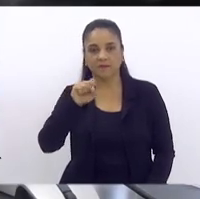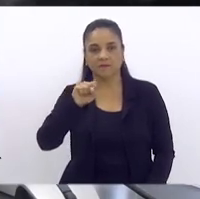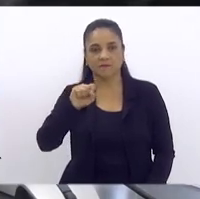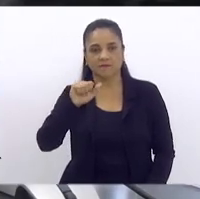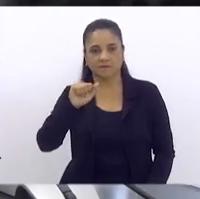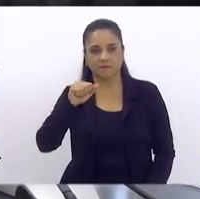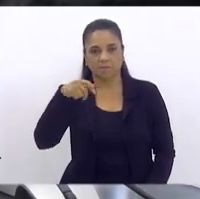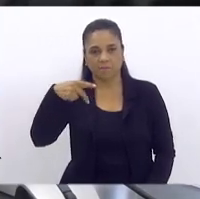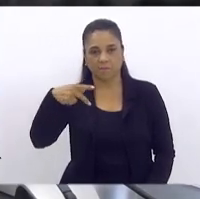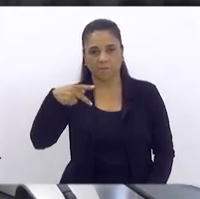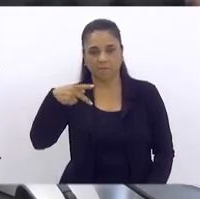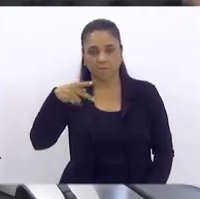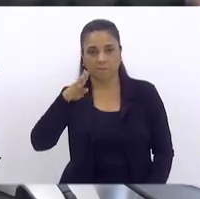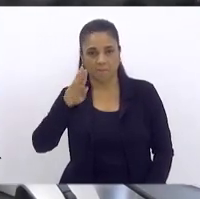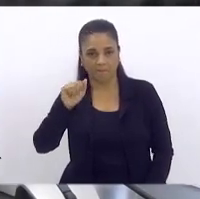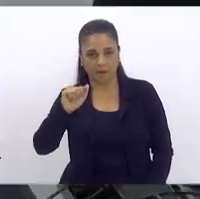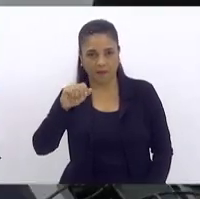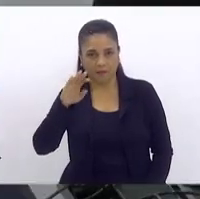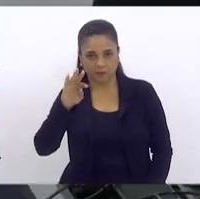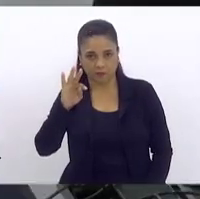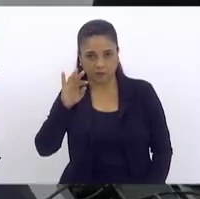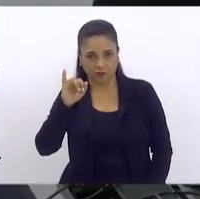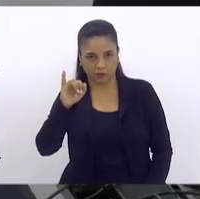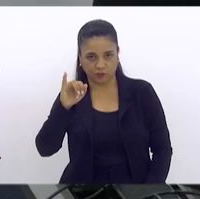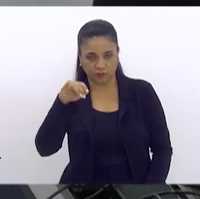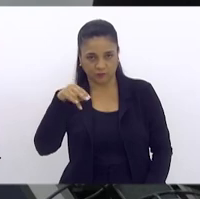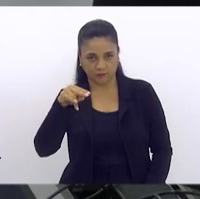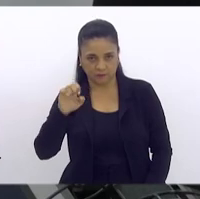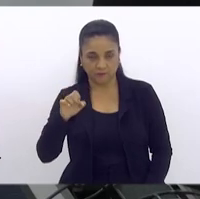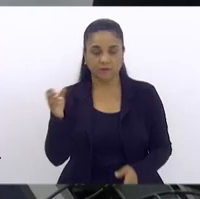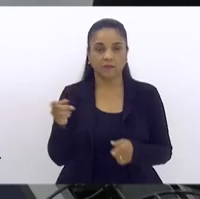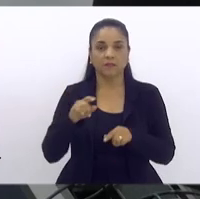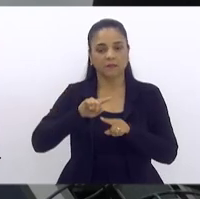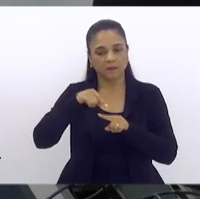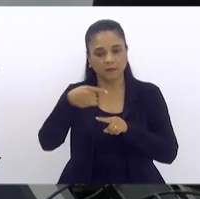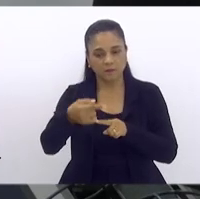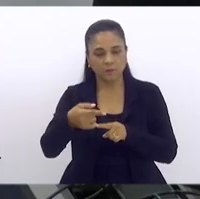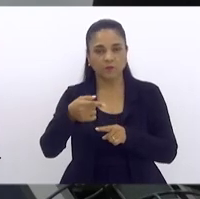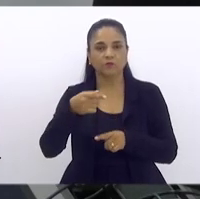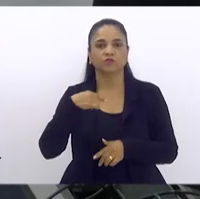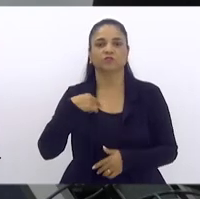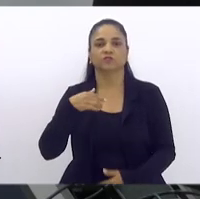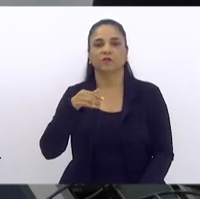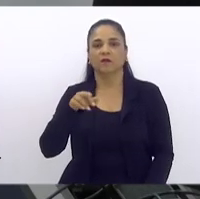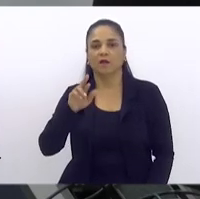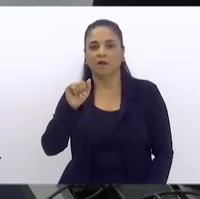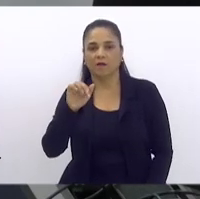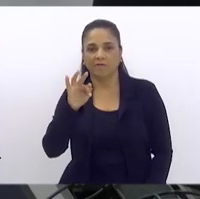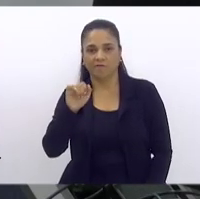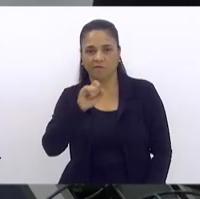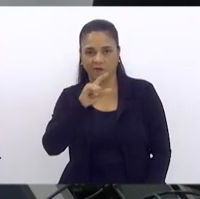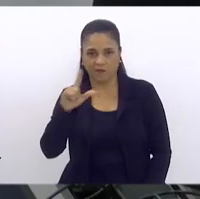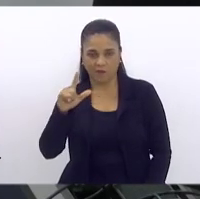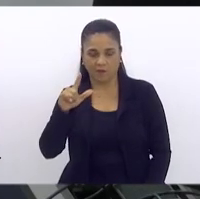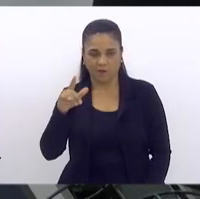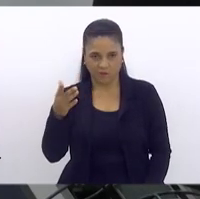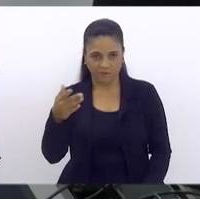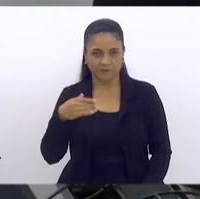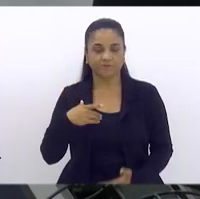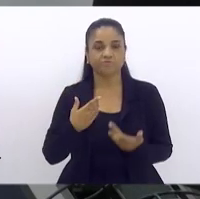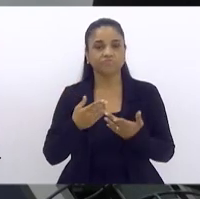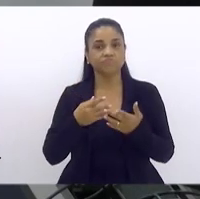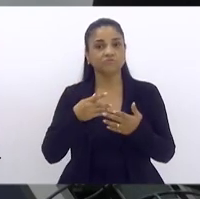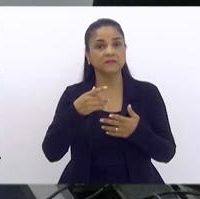seguida, ao doutor Rafael Vanderlei. Pedindo que a exposição não ultrapasse os 30 minutos, porque nós temos